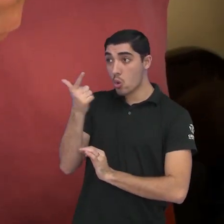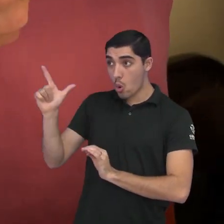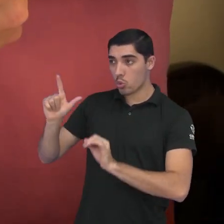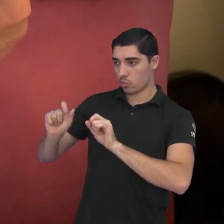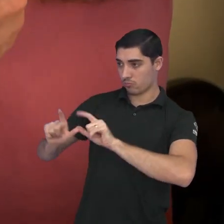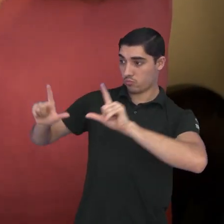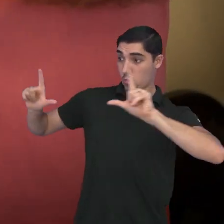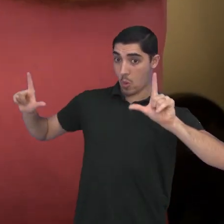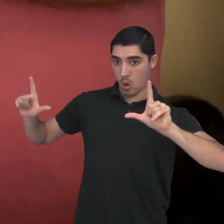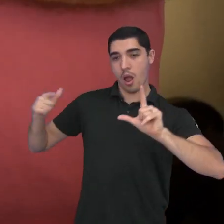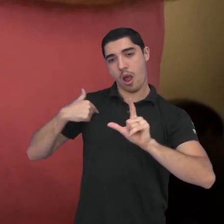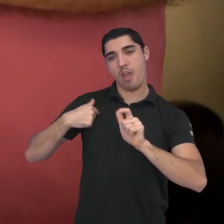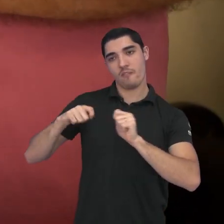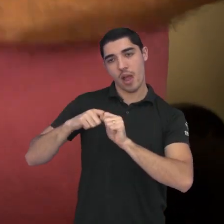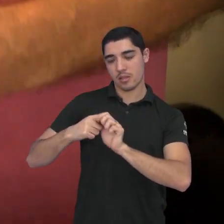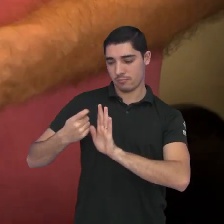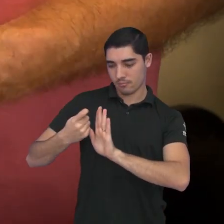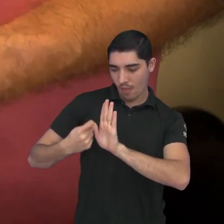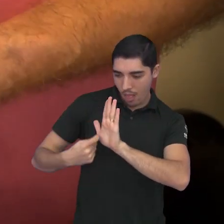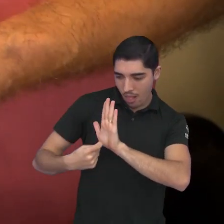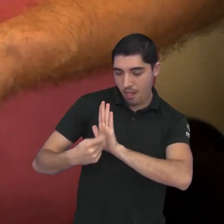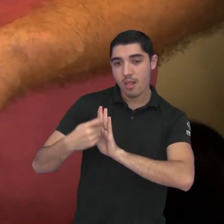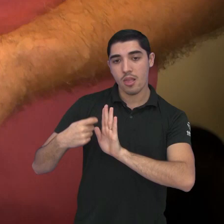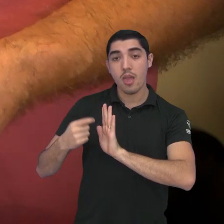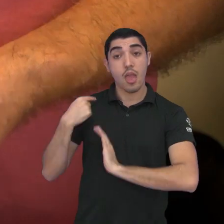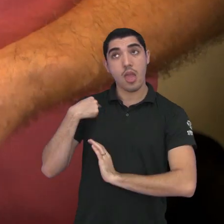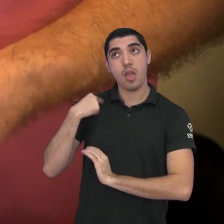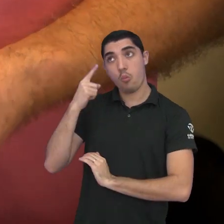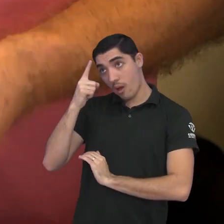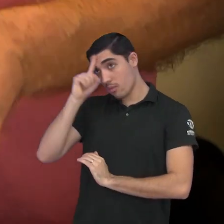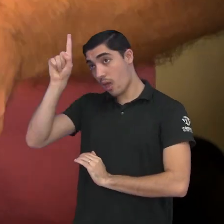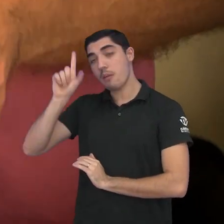eu vou fazendo assim, tá na minha cabeça, mas elas vão surgindo, elas vão